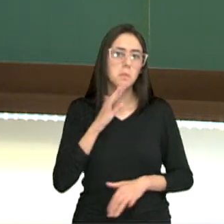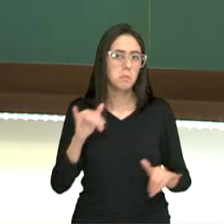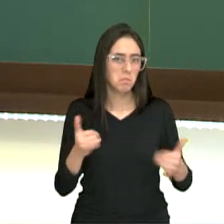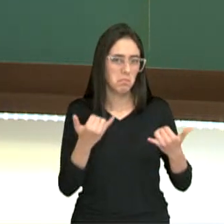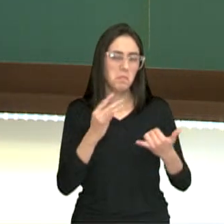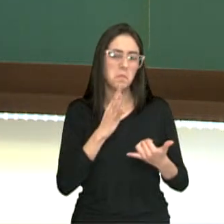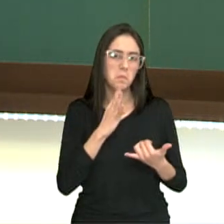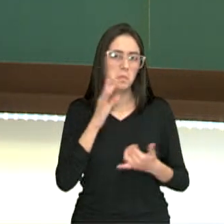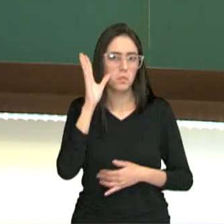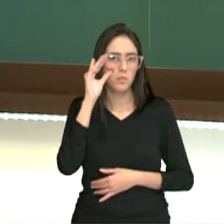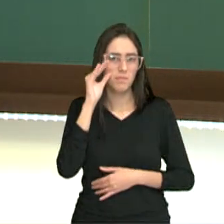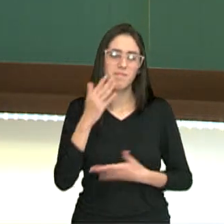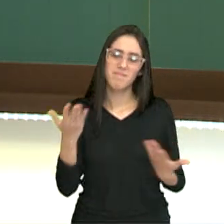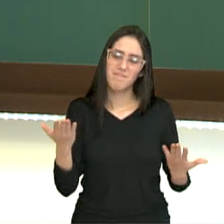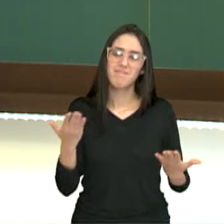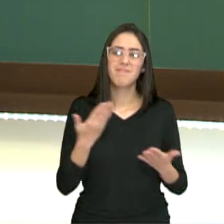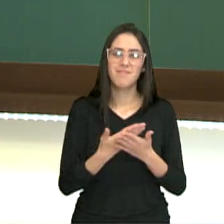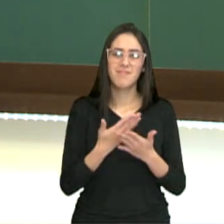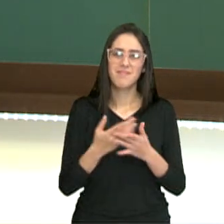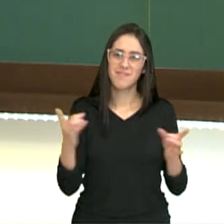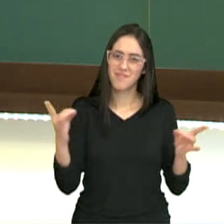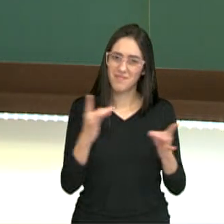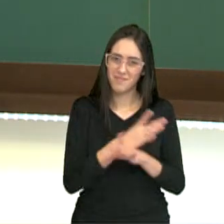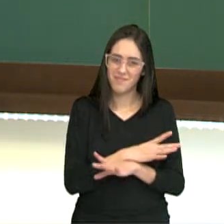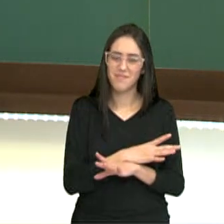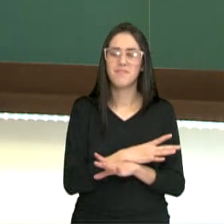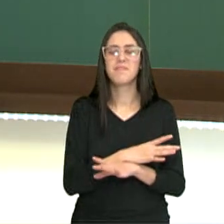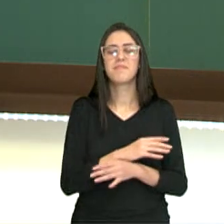curiosidade. E é isso, pessoal. Com isso, nós